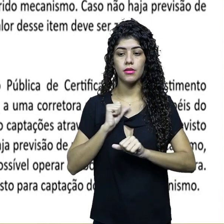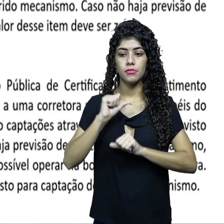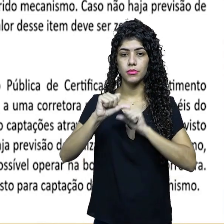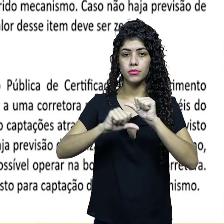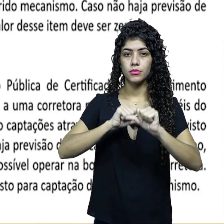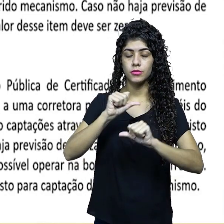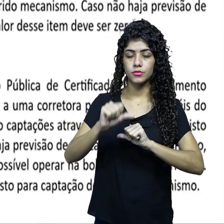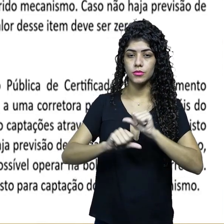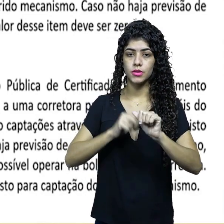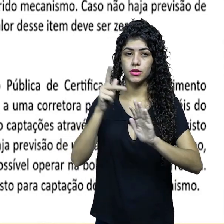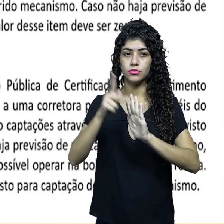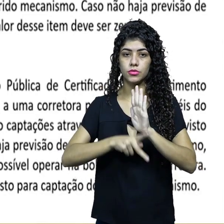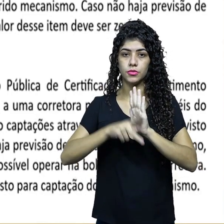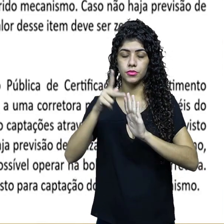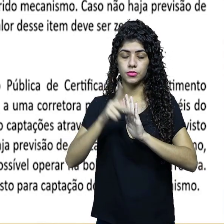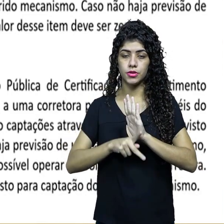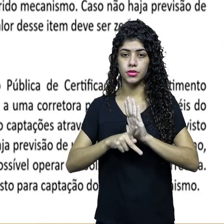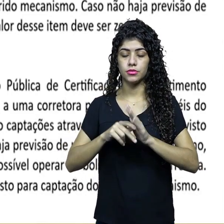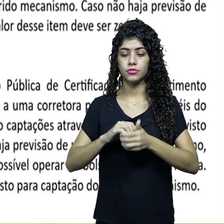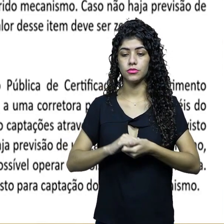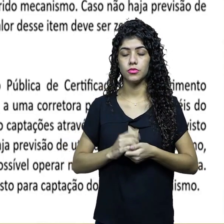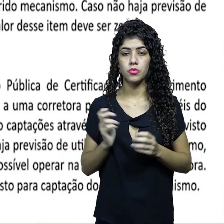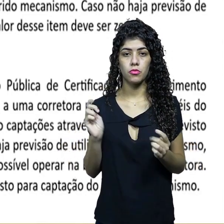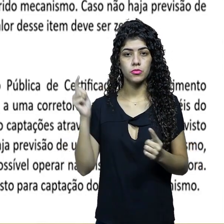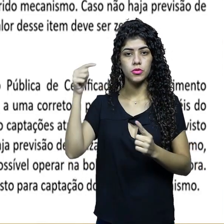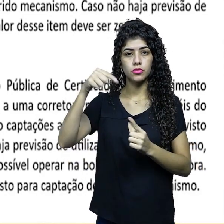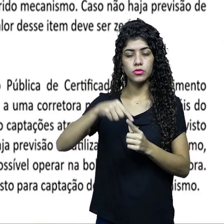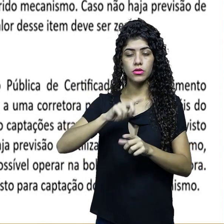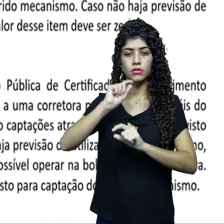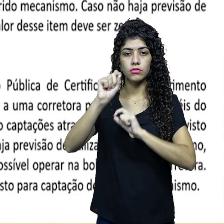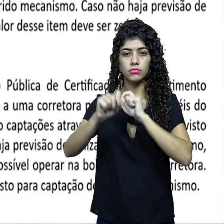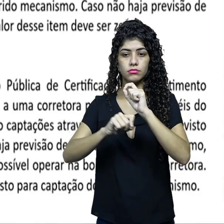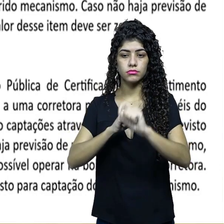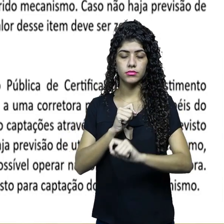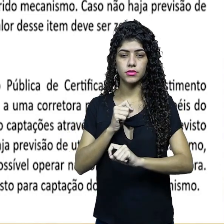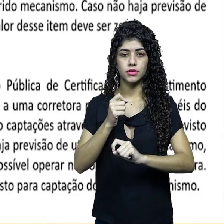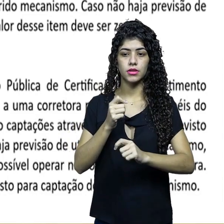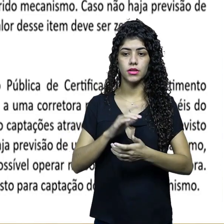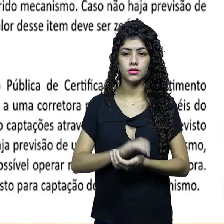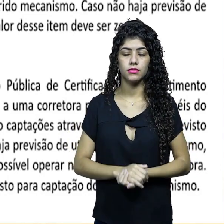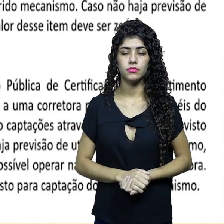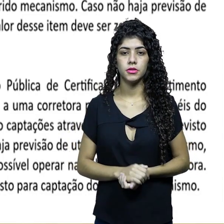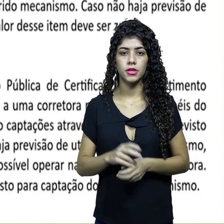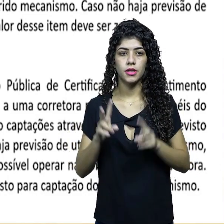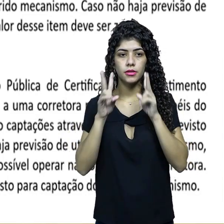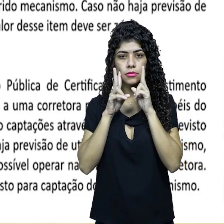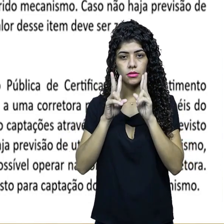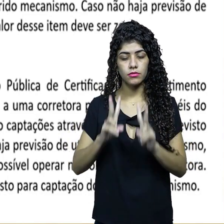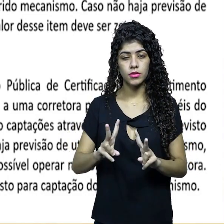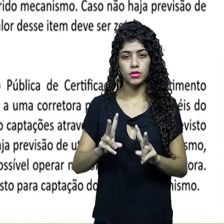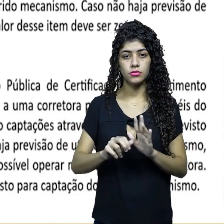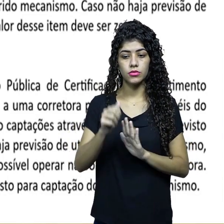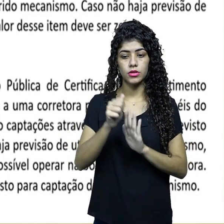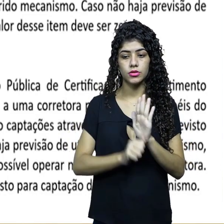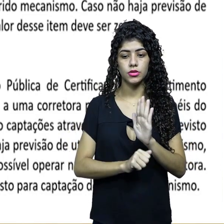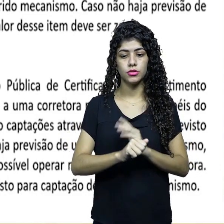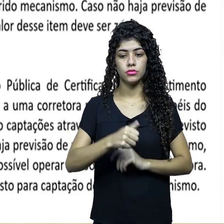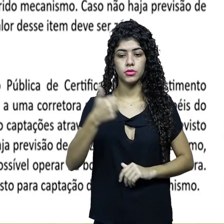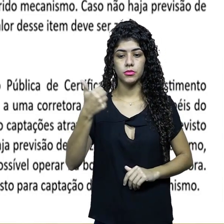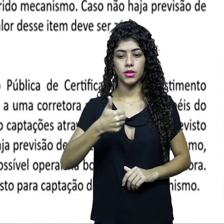os papéis do projeto na Bolsa de Valores, objetivando captações através do mecanismo previsto no artigo 1º da